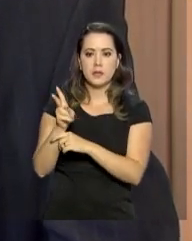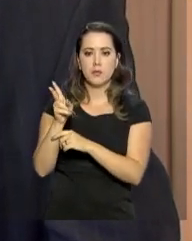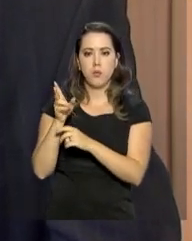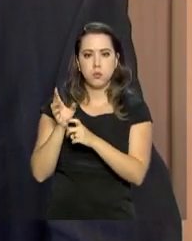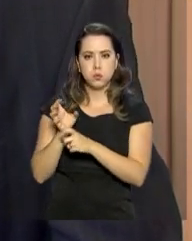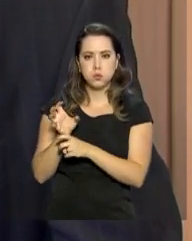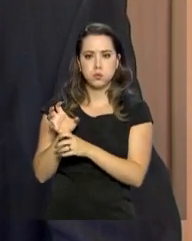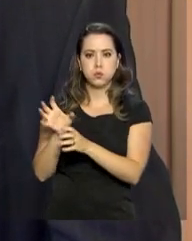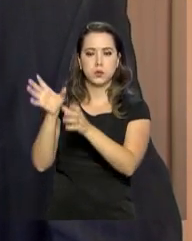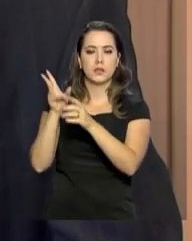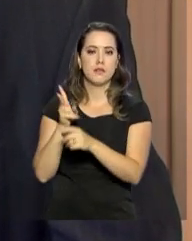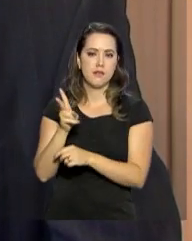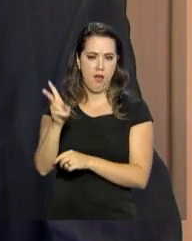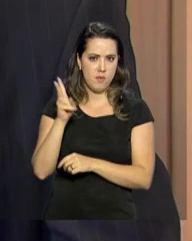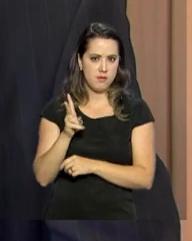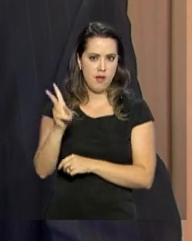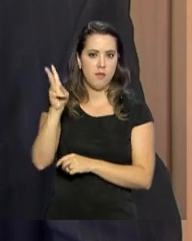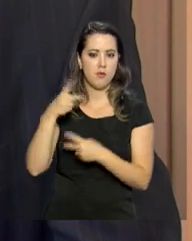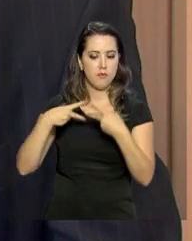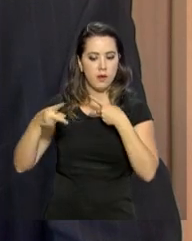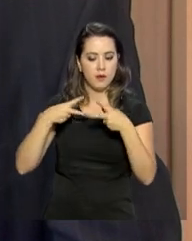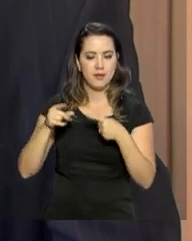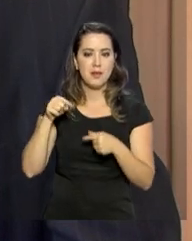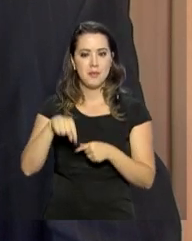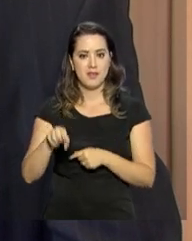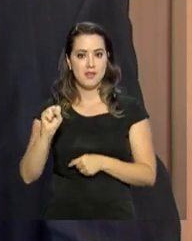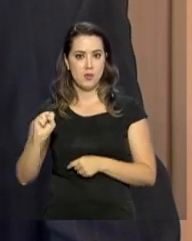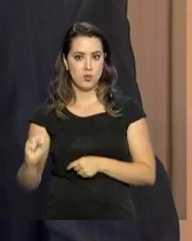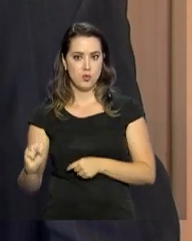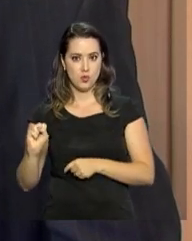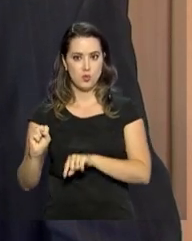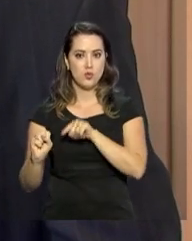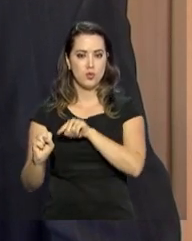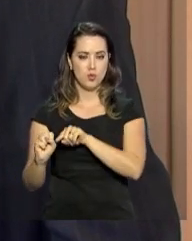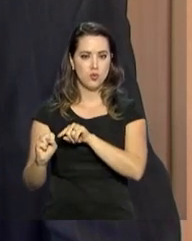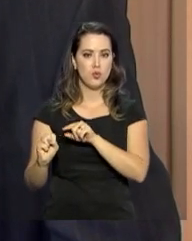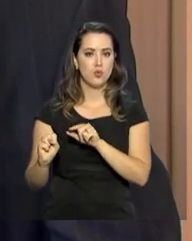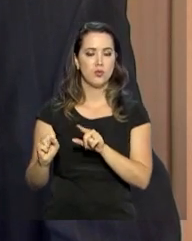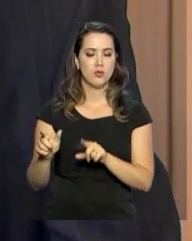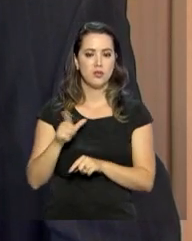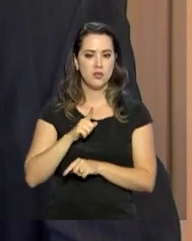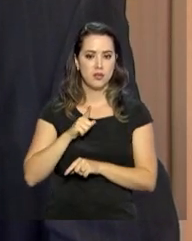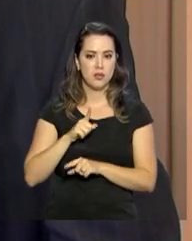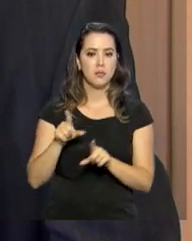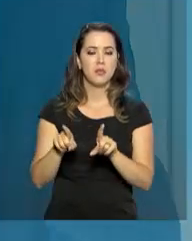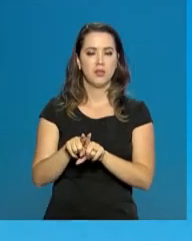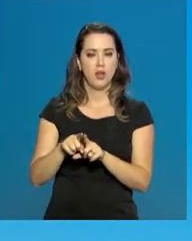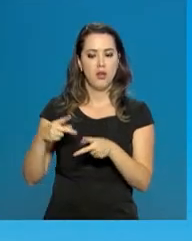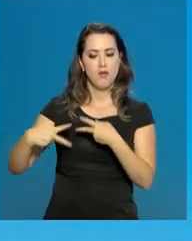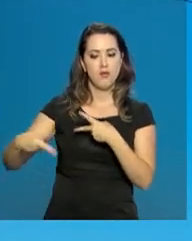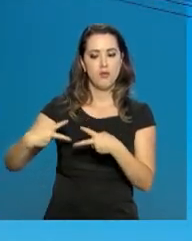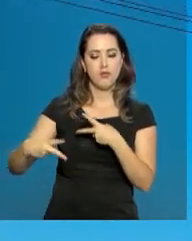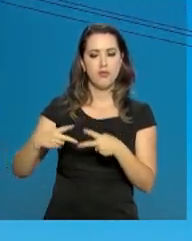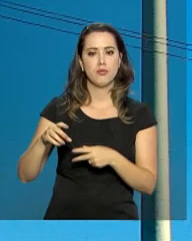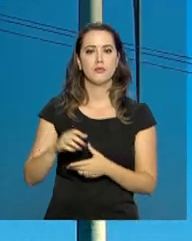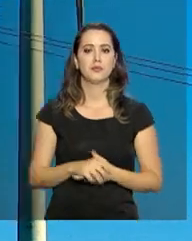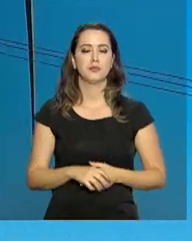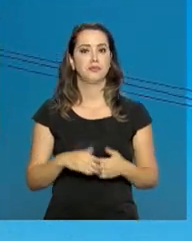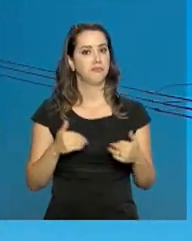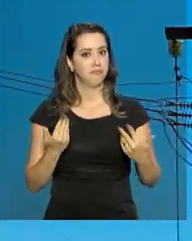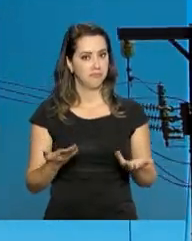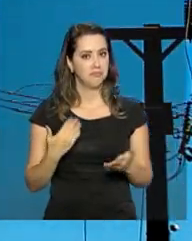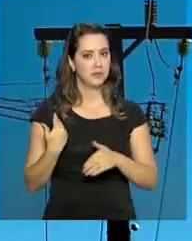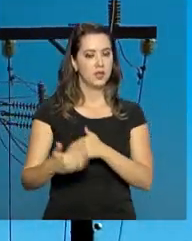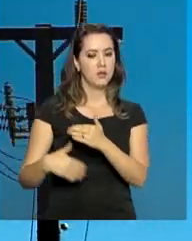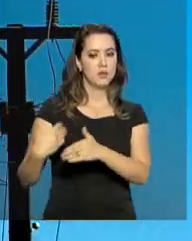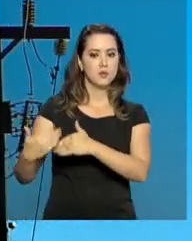né mas a gente também tem ventos na região sul e sudeste então vai se